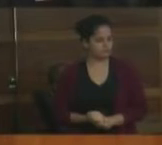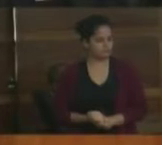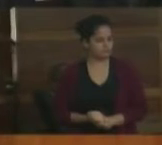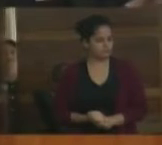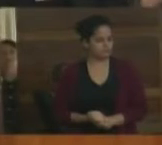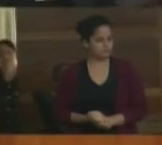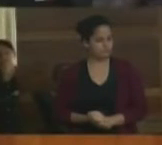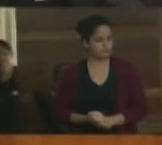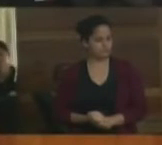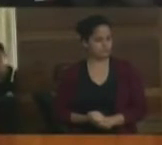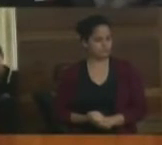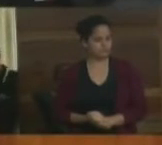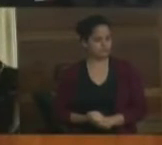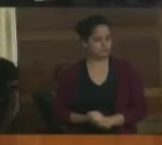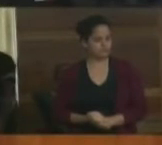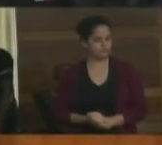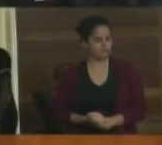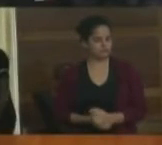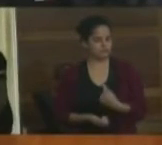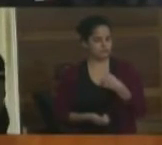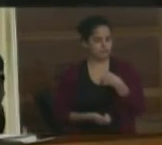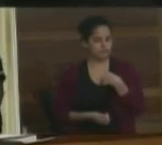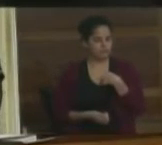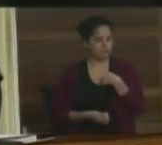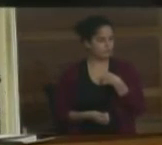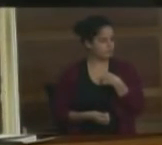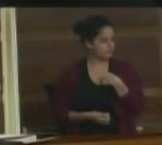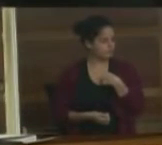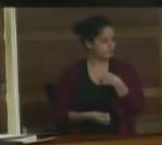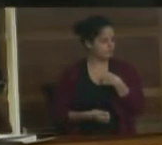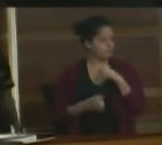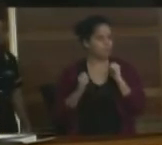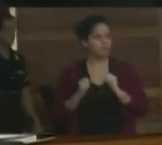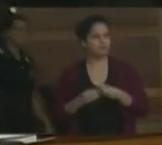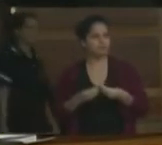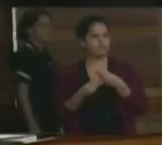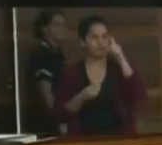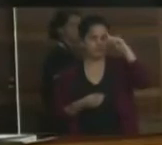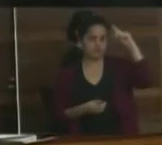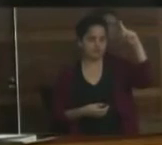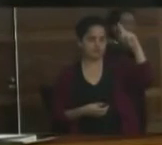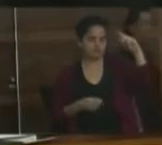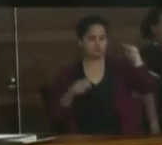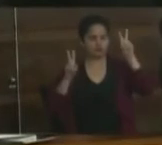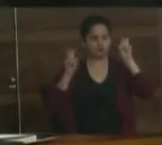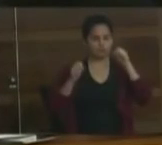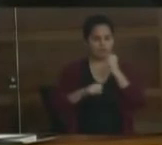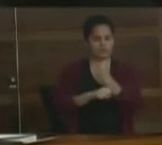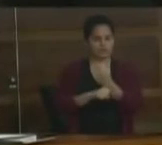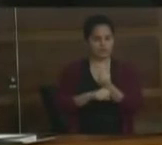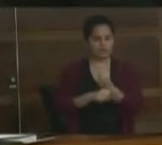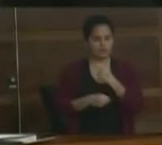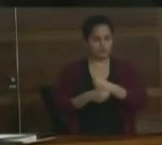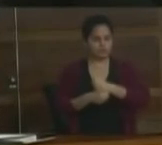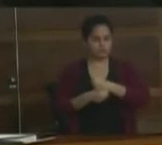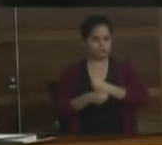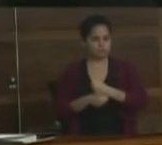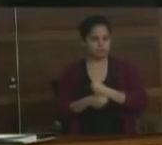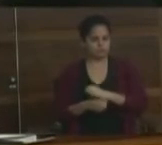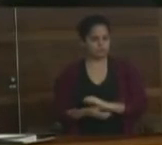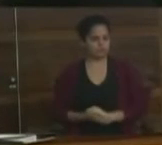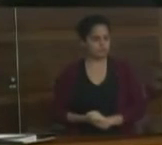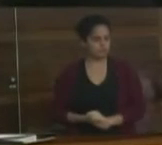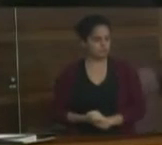eu aqui eu posso só dar uma um uma ideia aqui dessa questão das obras que estão em andamento da